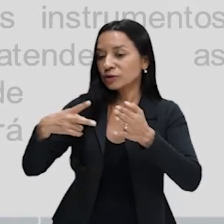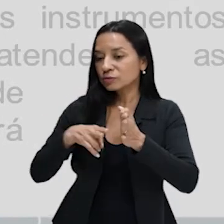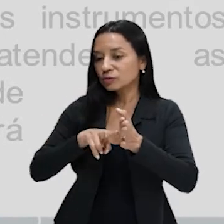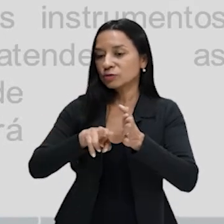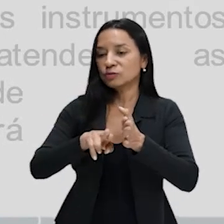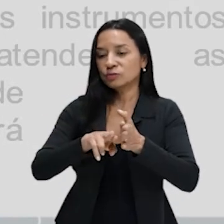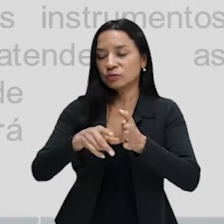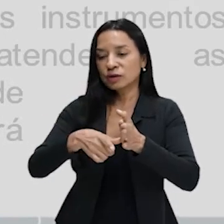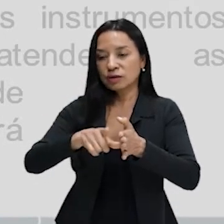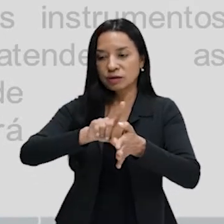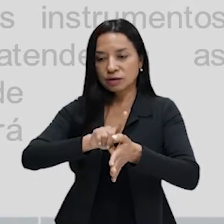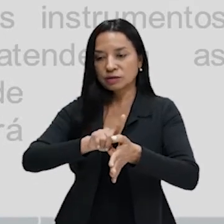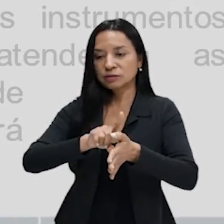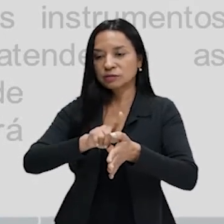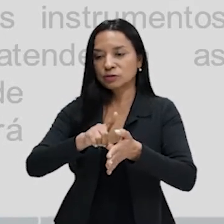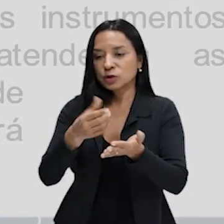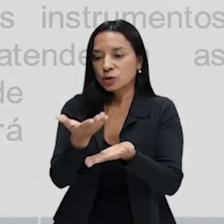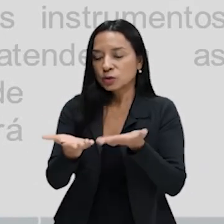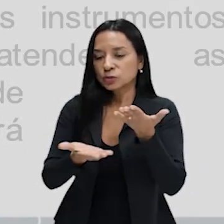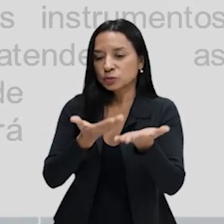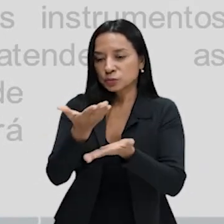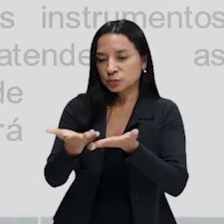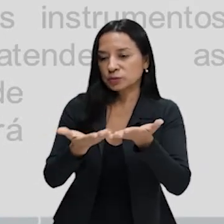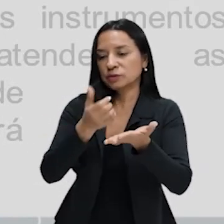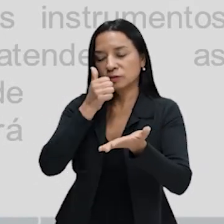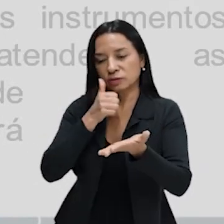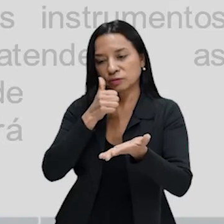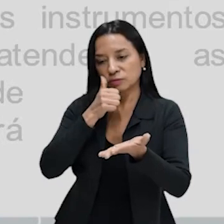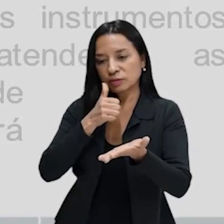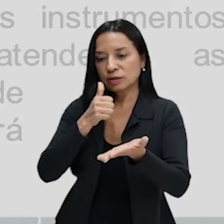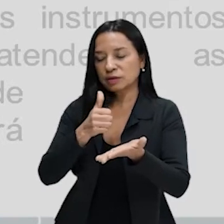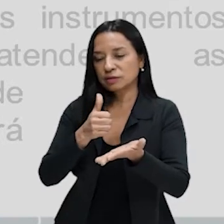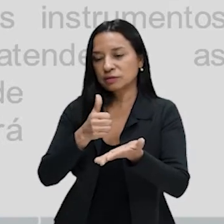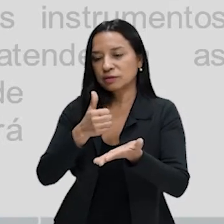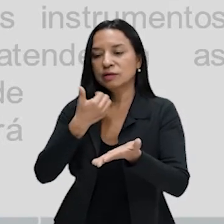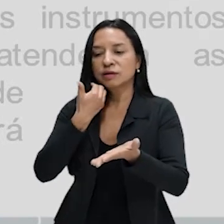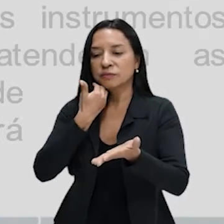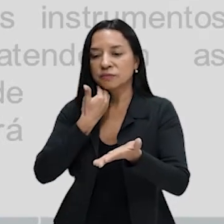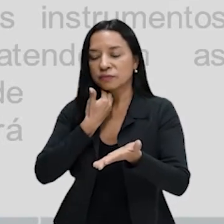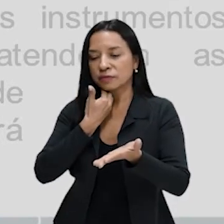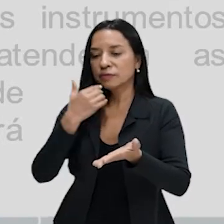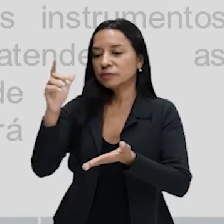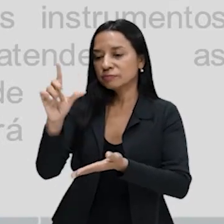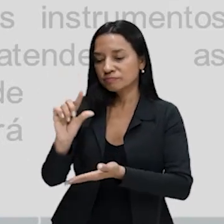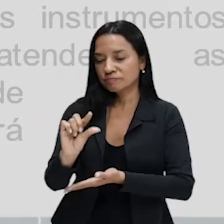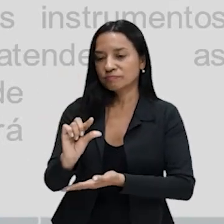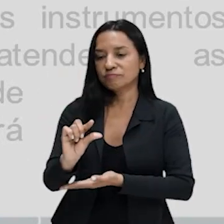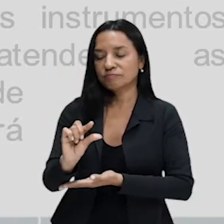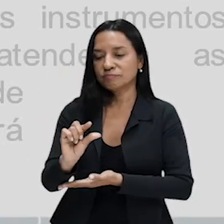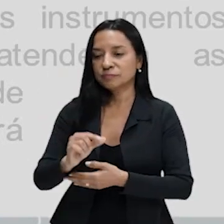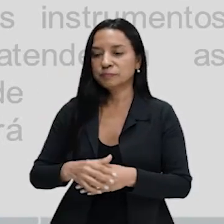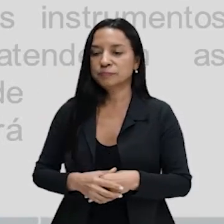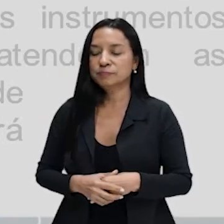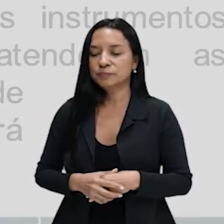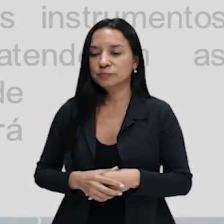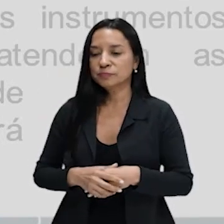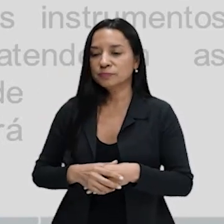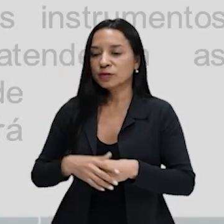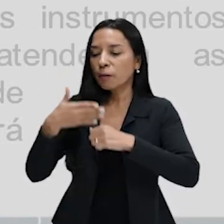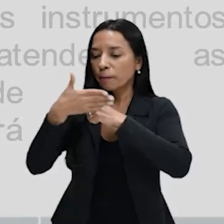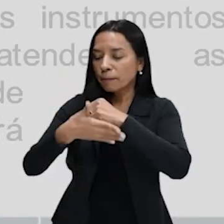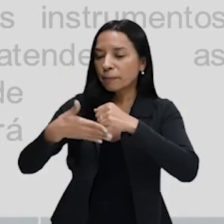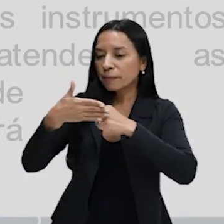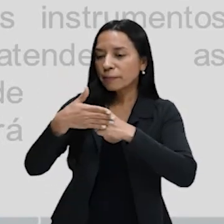antes de atenderem as parturientes, a incidência da febre puerperal deverá diminuir. Então, com base